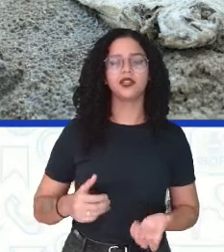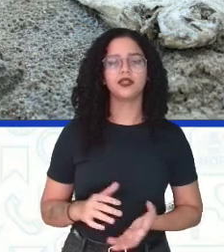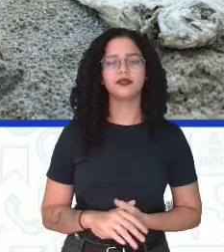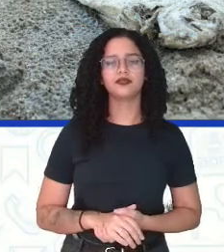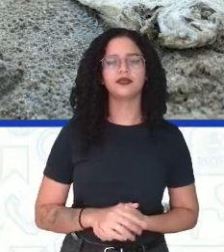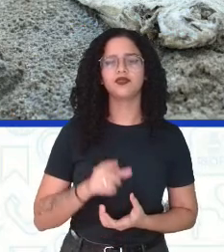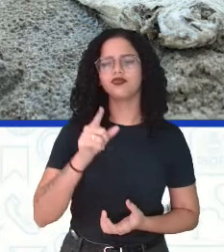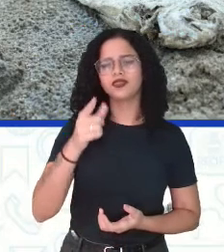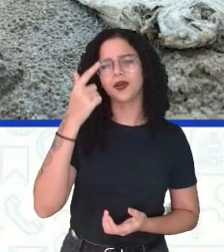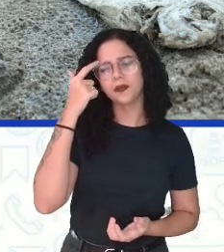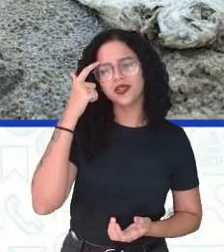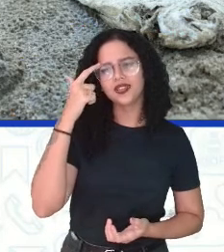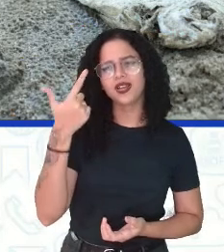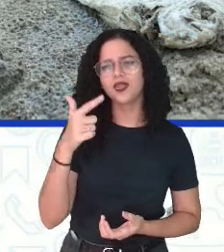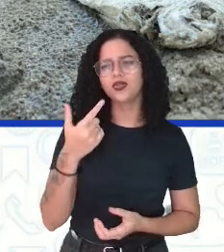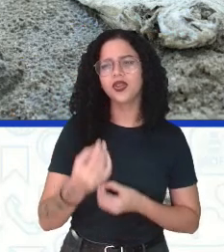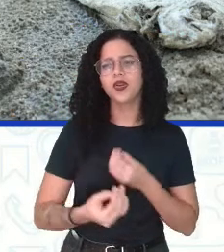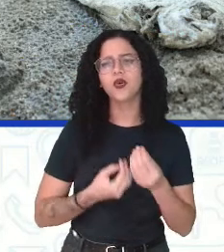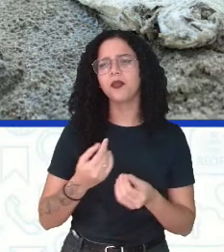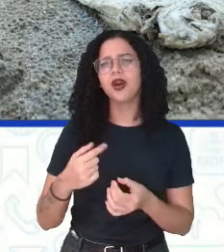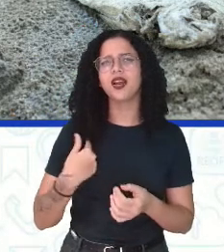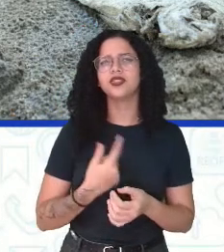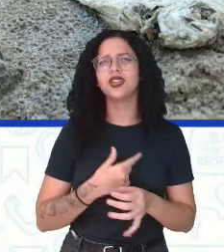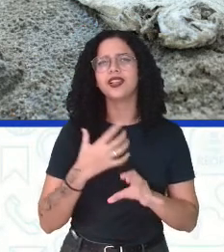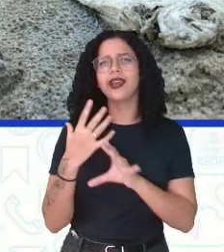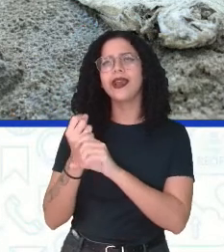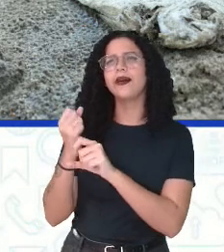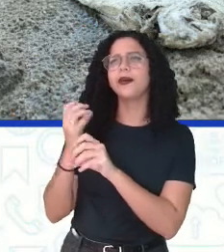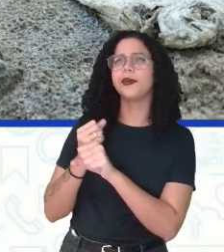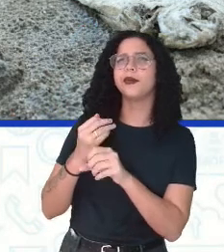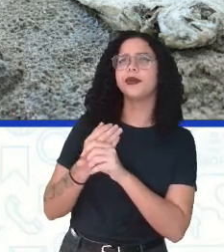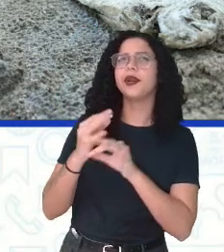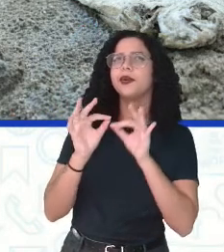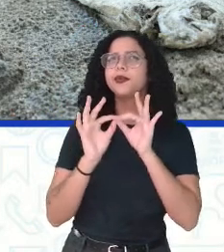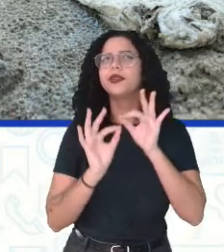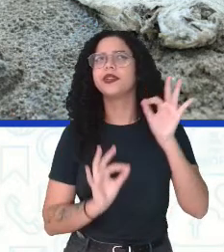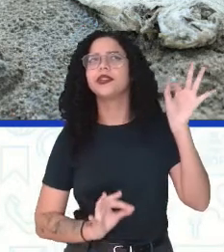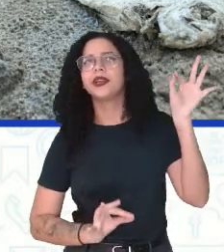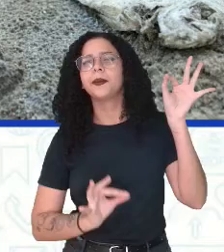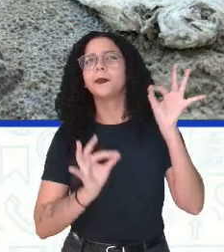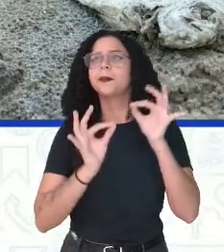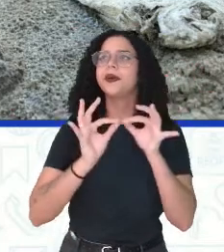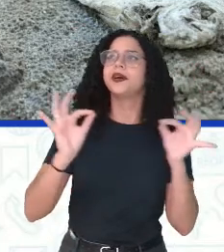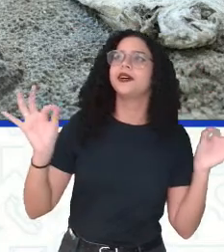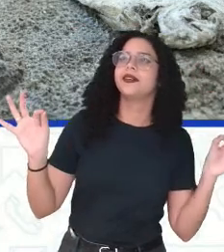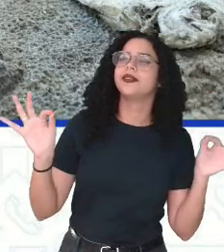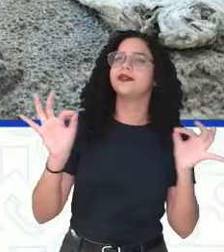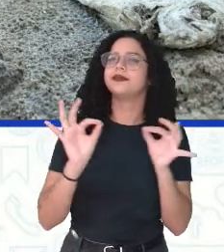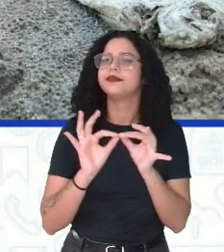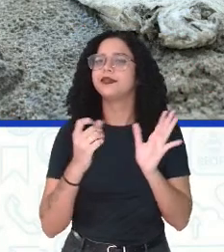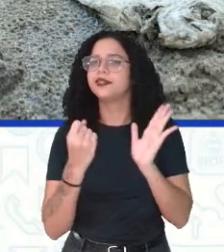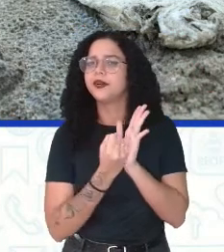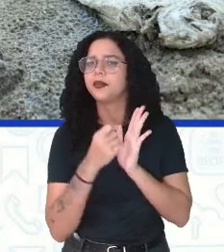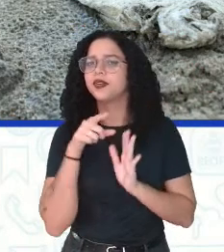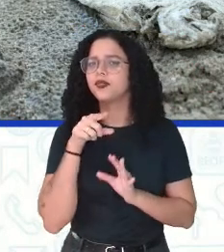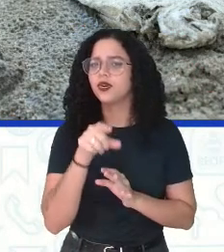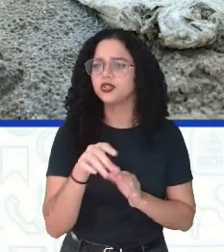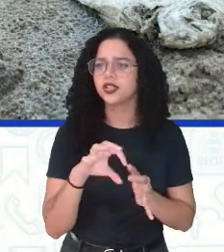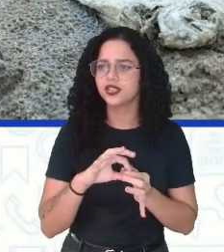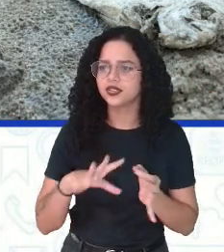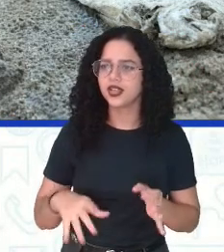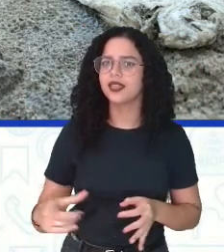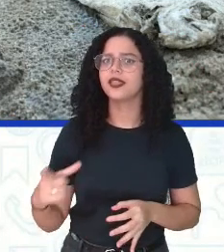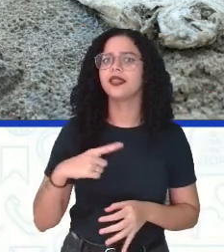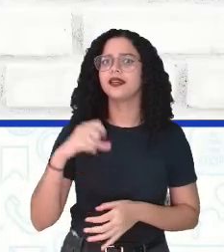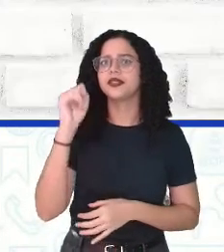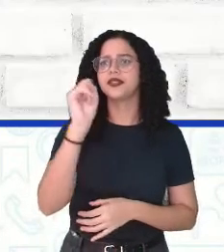está pensando que não tem como a gente calcular o tamanho da marca que você está deixando aqui,